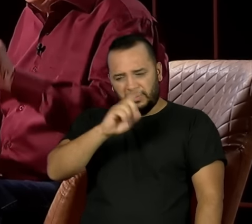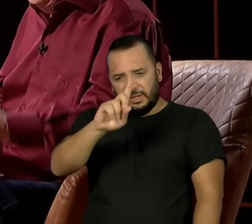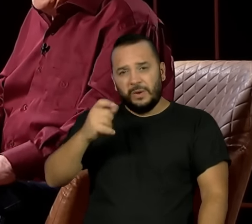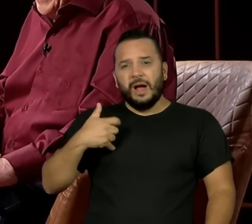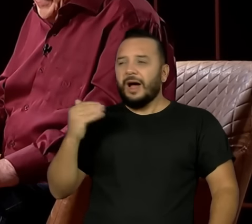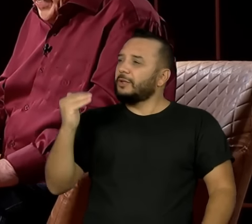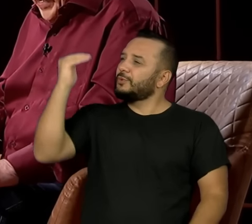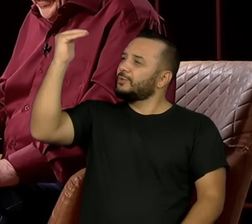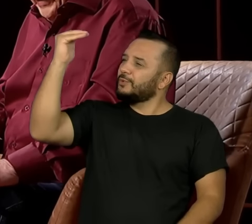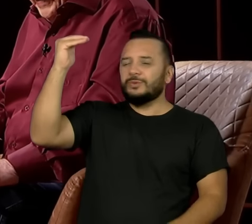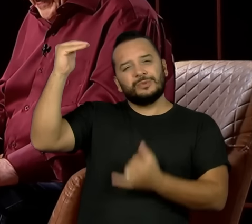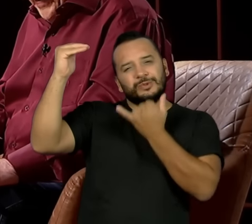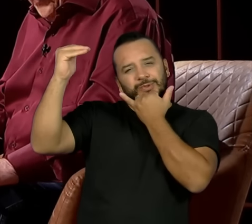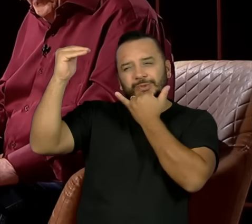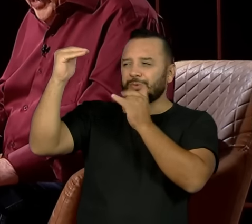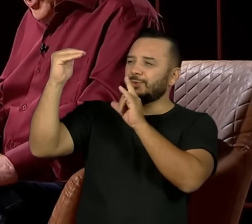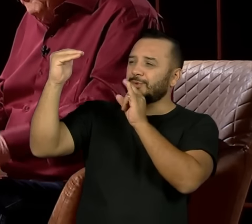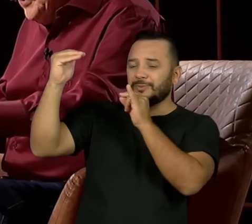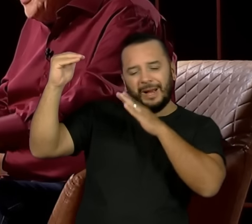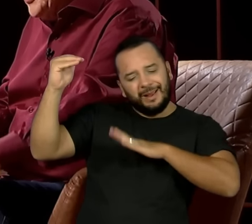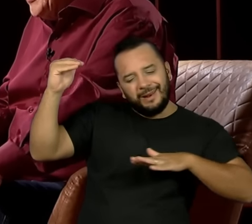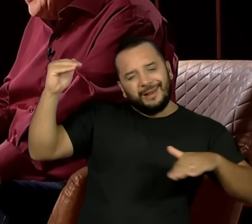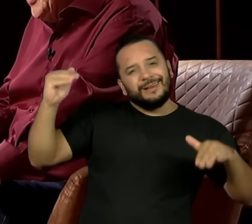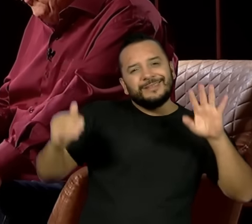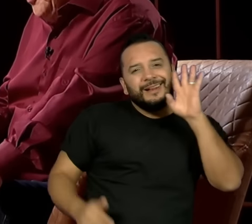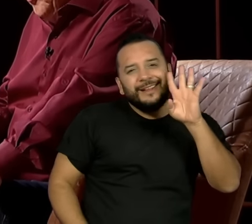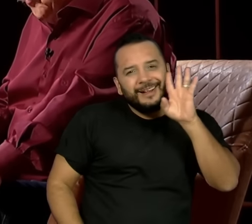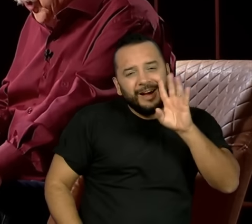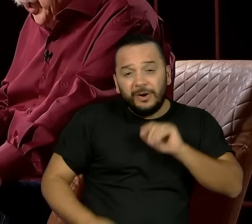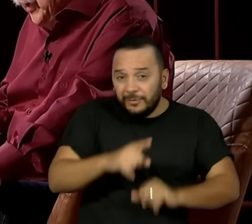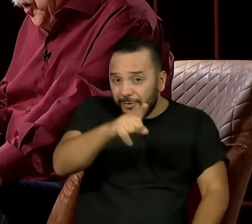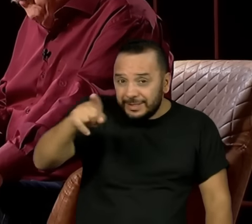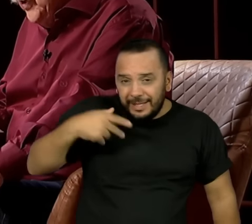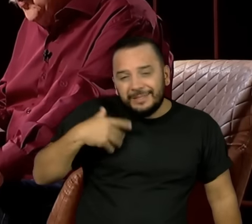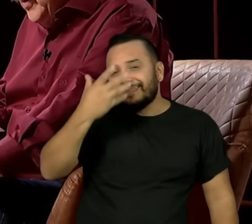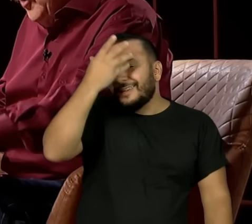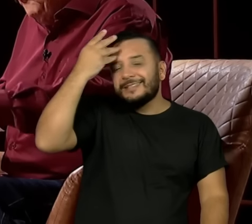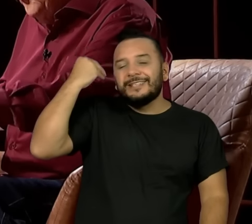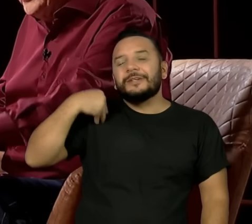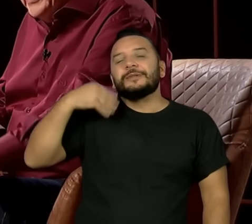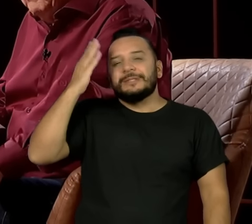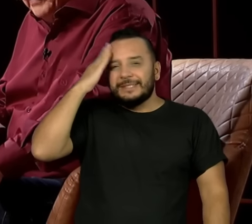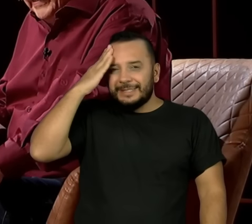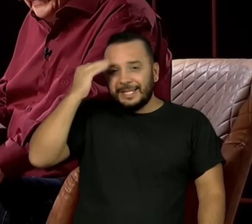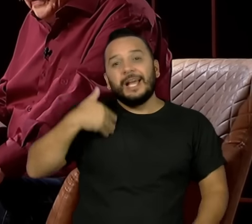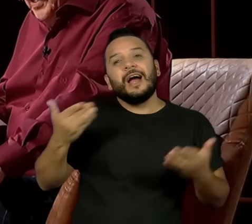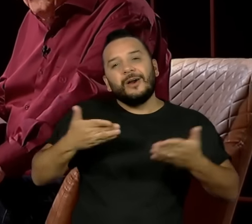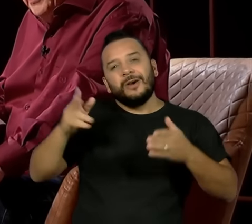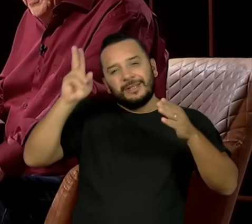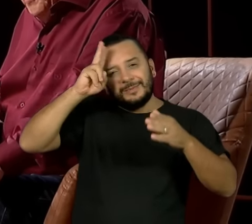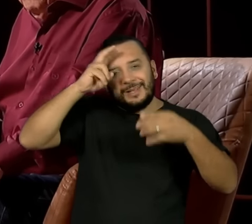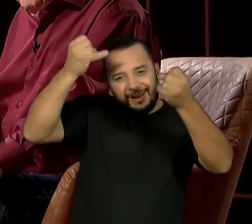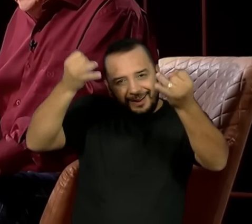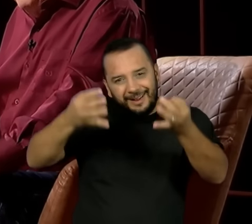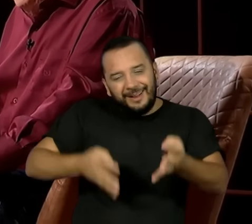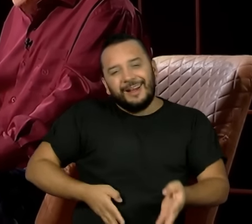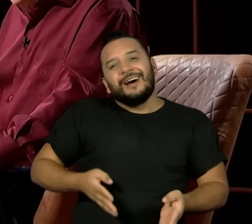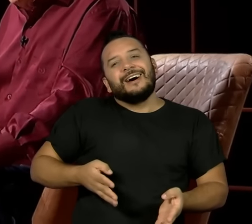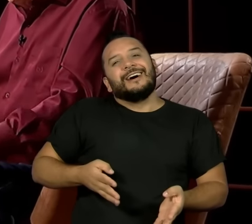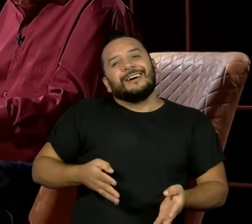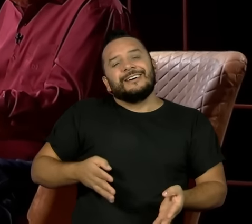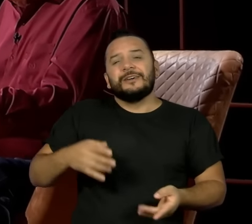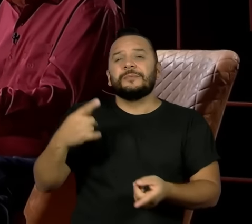ser criança é legal. Vocês já esqueceram, eu sei, por isso eu vou lhes lembrar. Para que